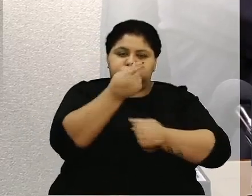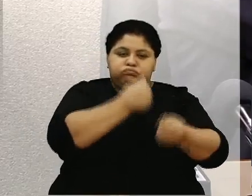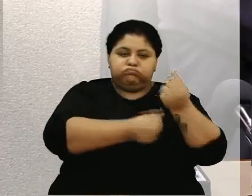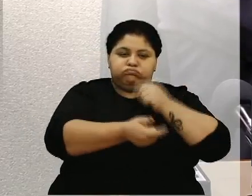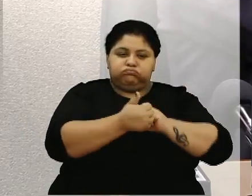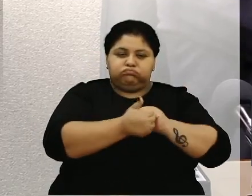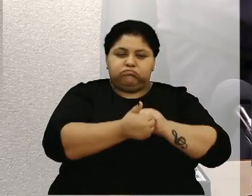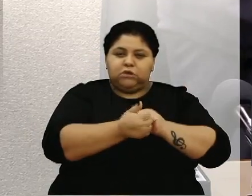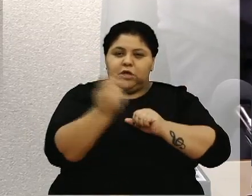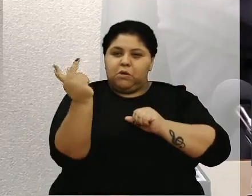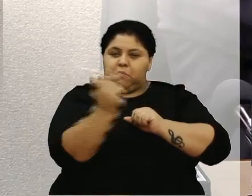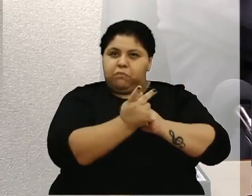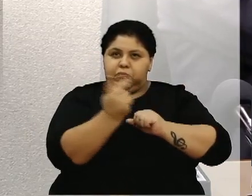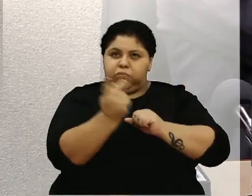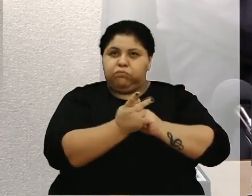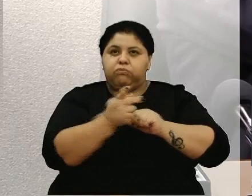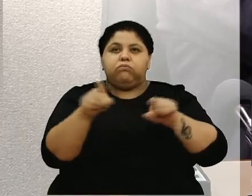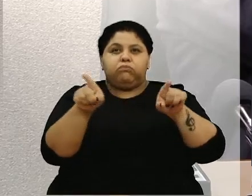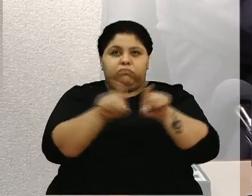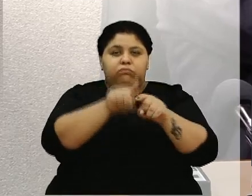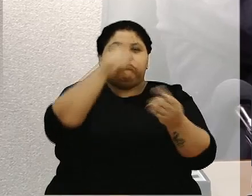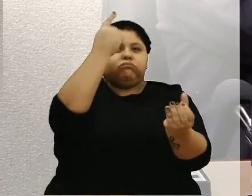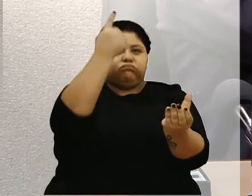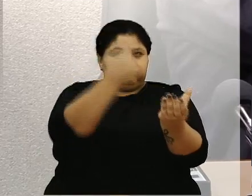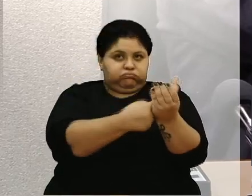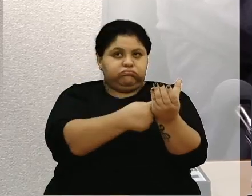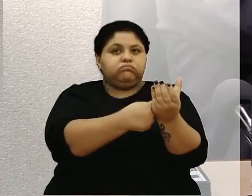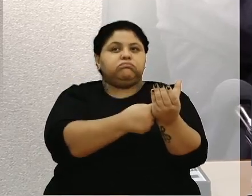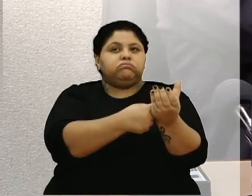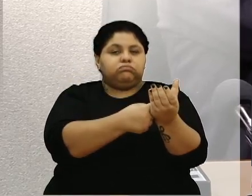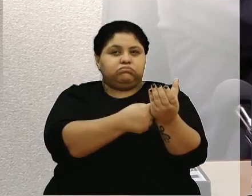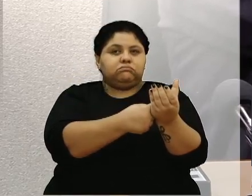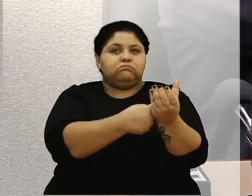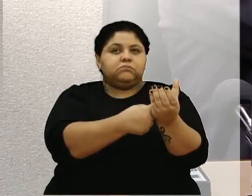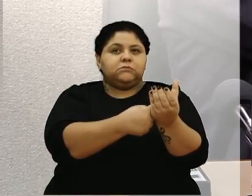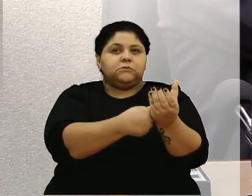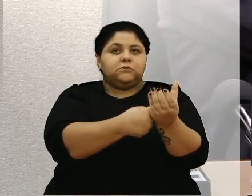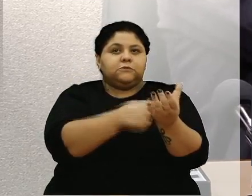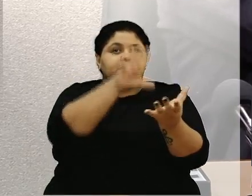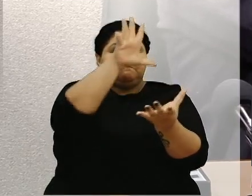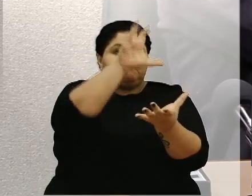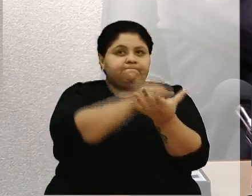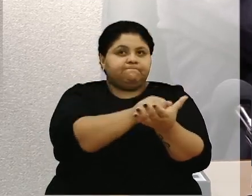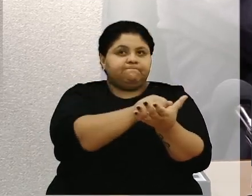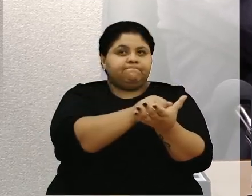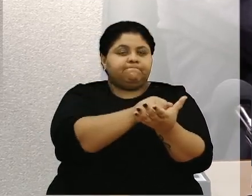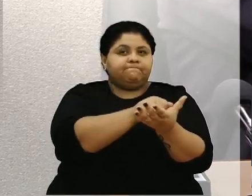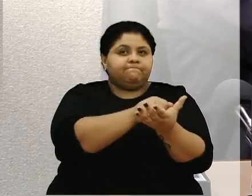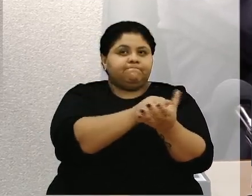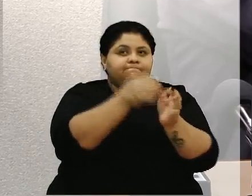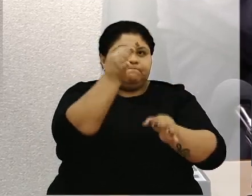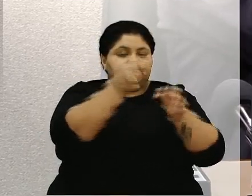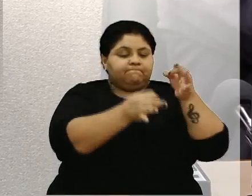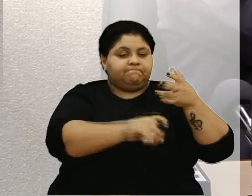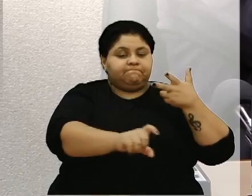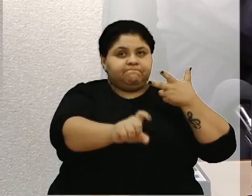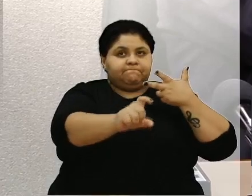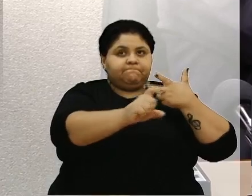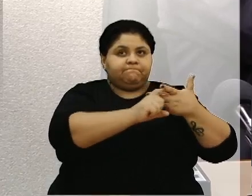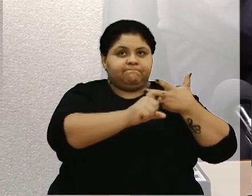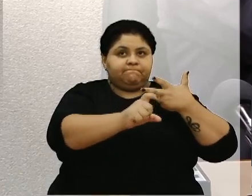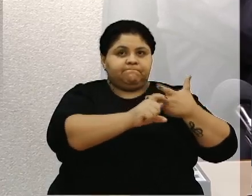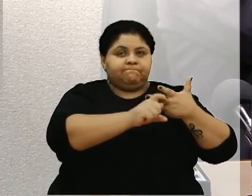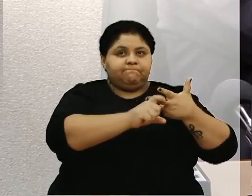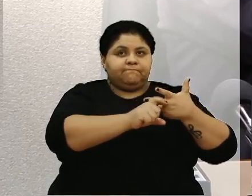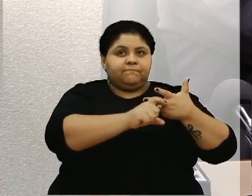as partes, houve o aceite da proposição. Baixado, a Comissão de Constituição, Justiça e Legislação